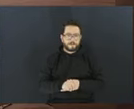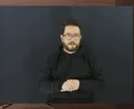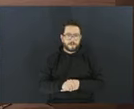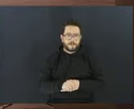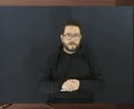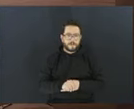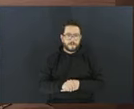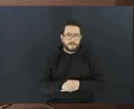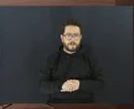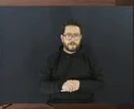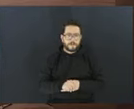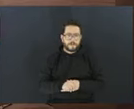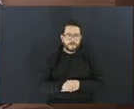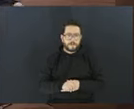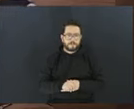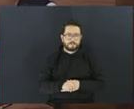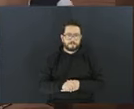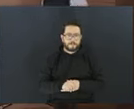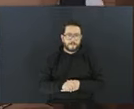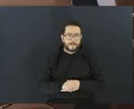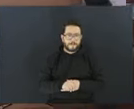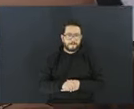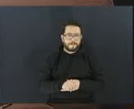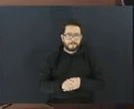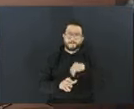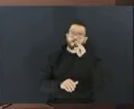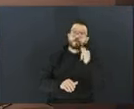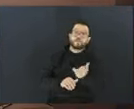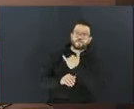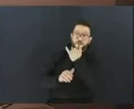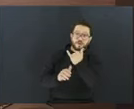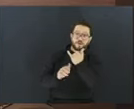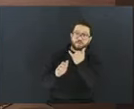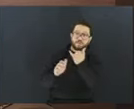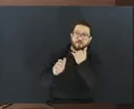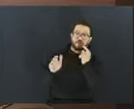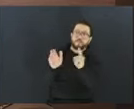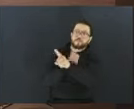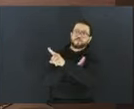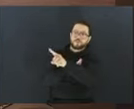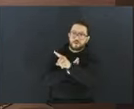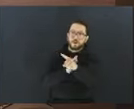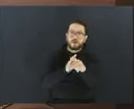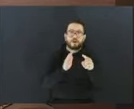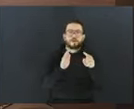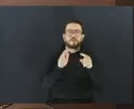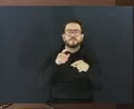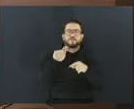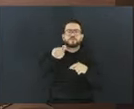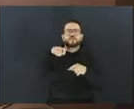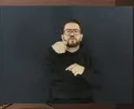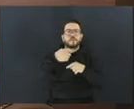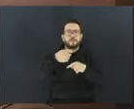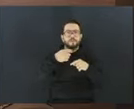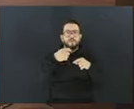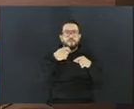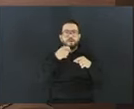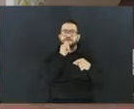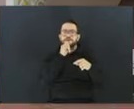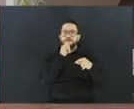Eu até aproveito ali para perguntar, né, para o vereador, se justamente não é uma questão que, quando foi me levantado da questão do caminhão, o senhor entende perfeitamente que a